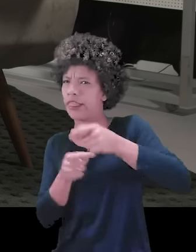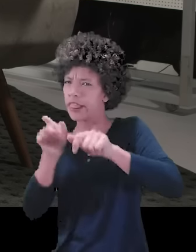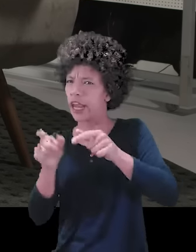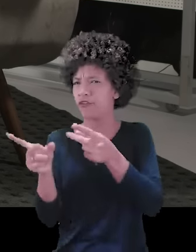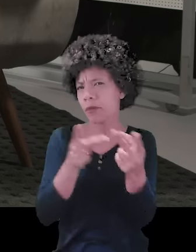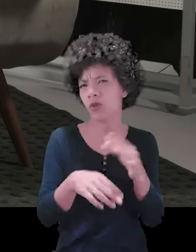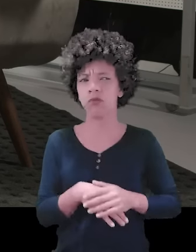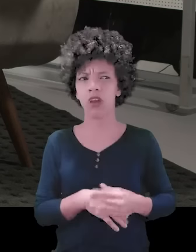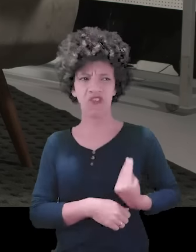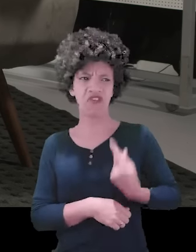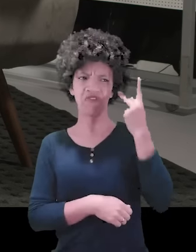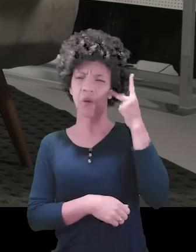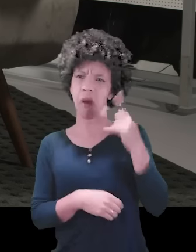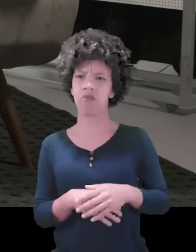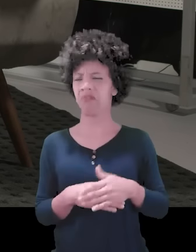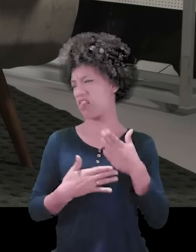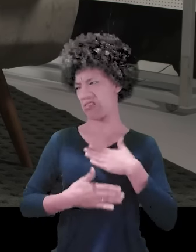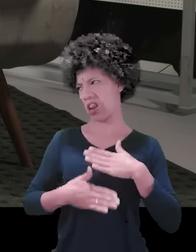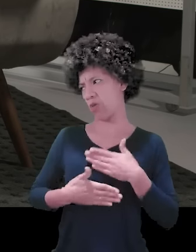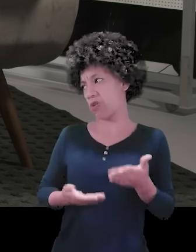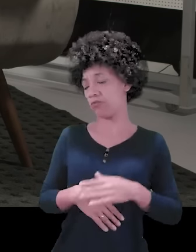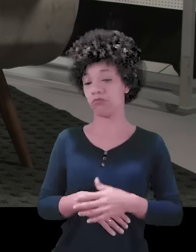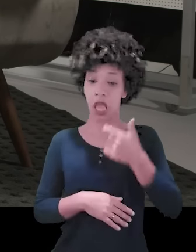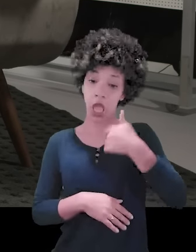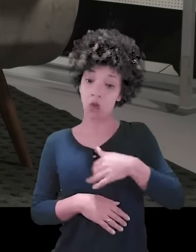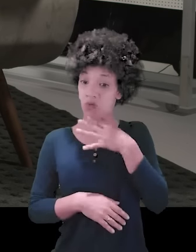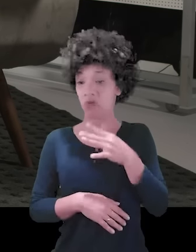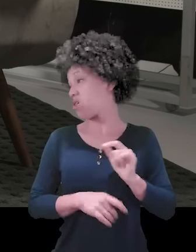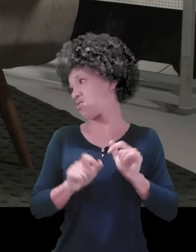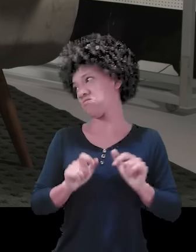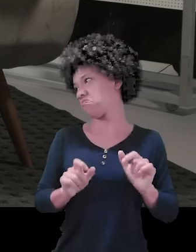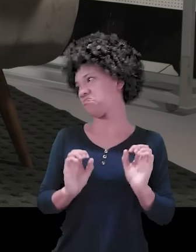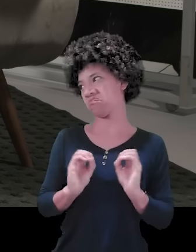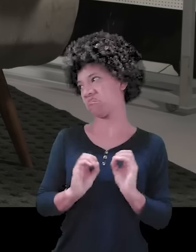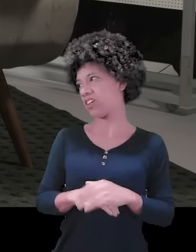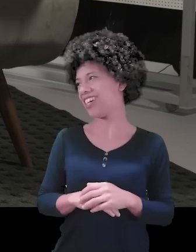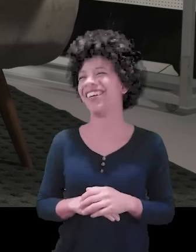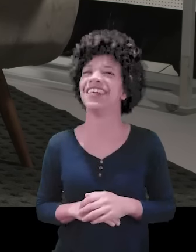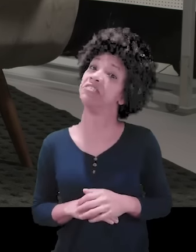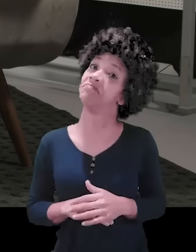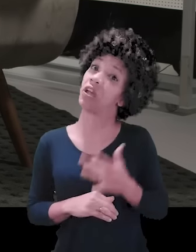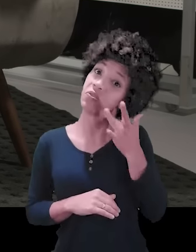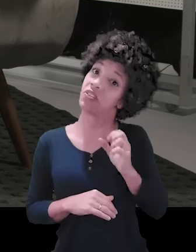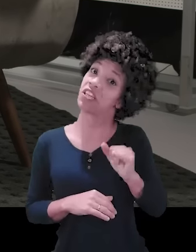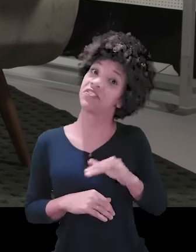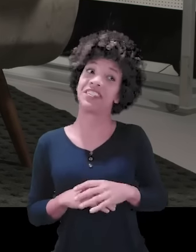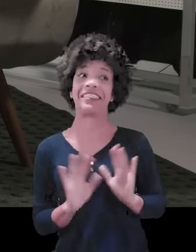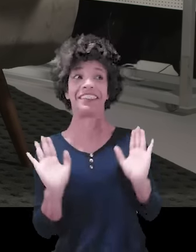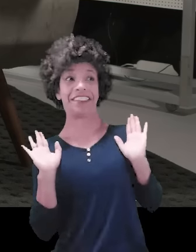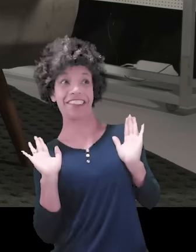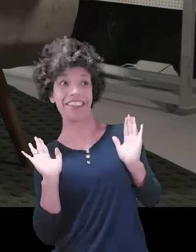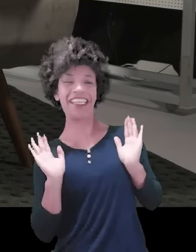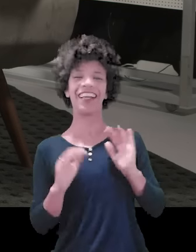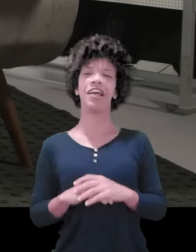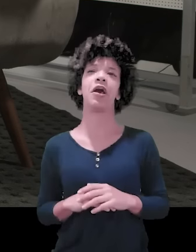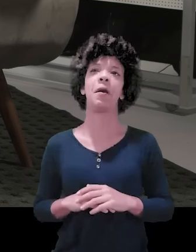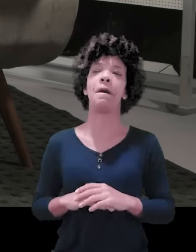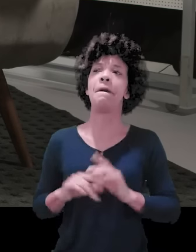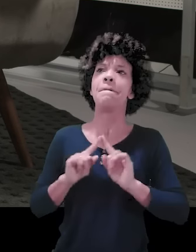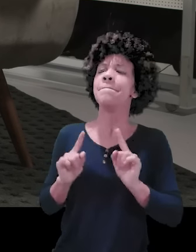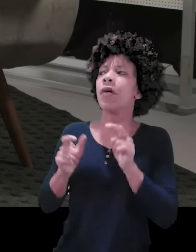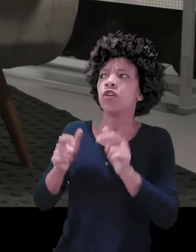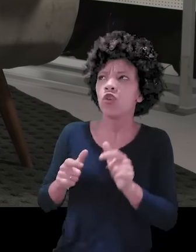humano a gente mora aqui em São Paulo falei mais com ela tá todo mundo tranquilo tirando eu não conheço mais ninguém é não sei se isso é considerei ele